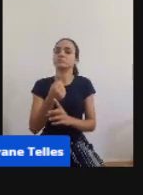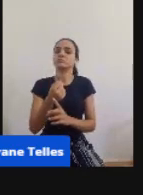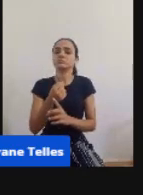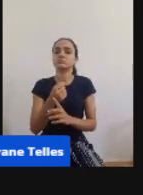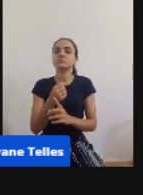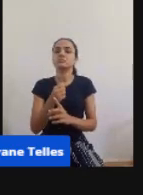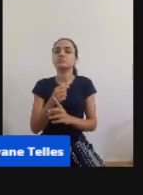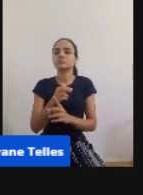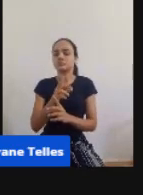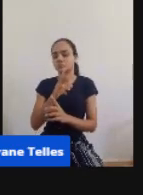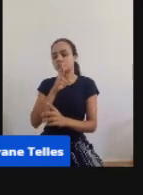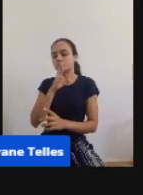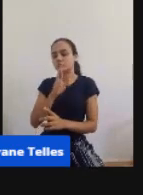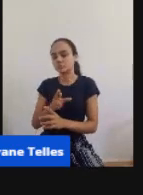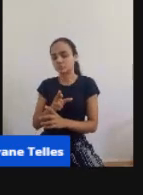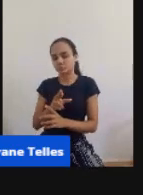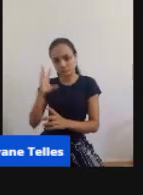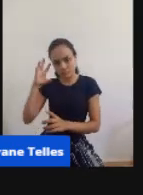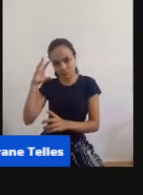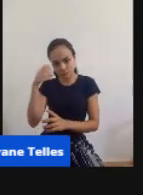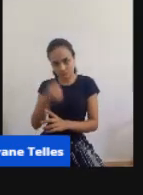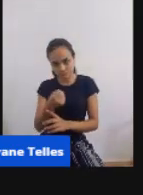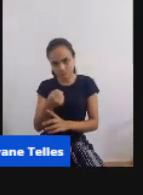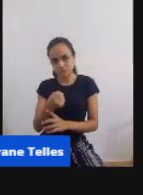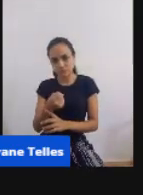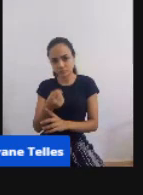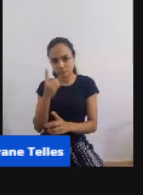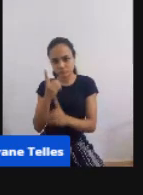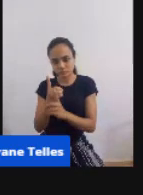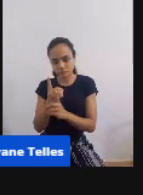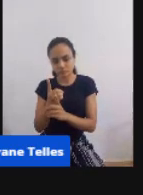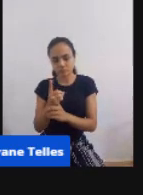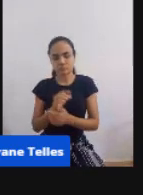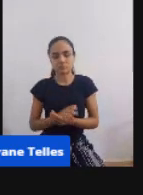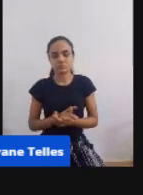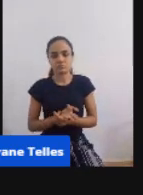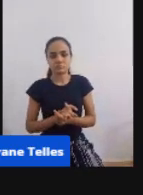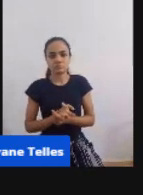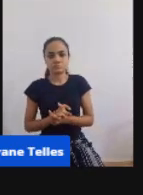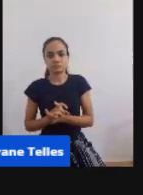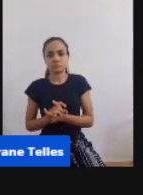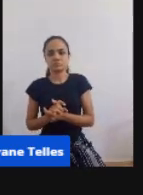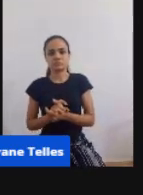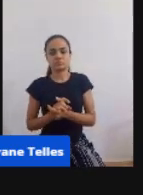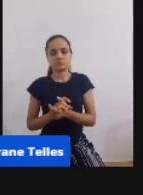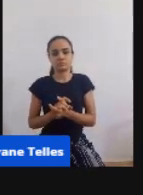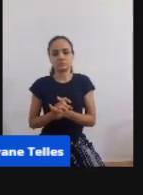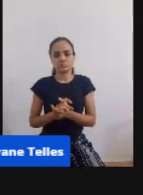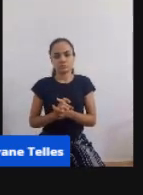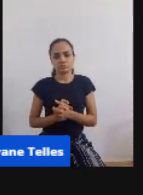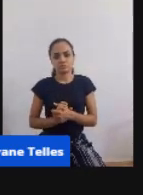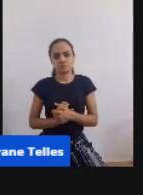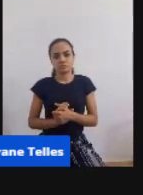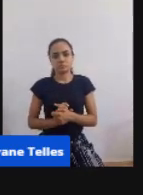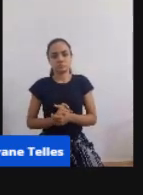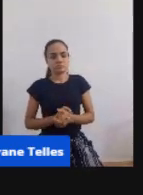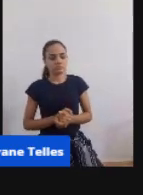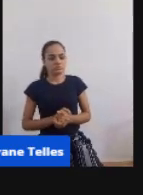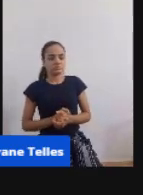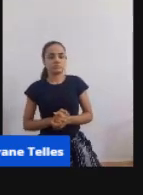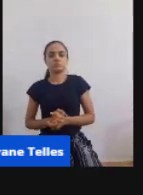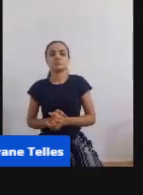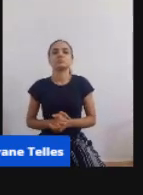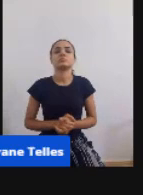Então, ele apresenta para nós aí as 5 rodadas que eles vão desenvolver nesse jogo, que Carlos e Mariana